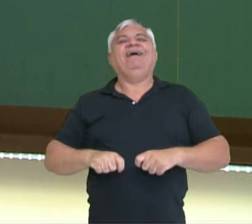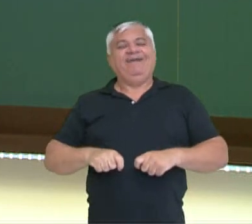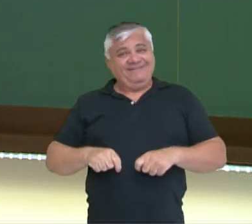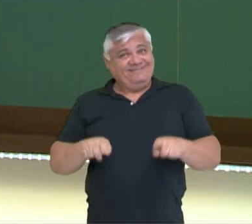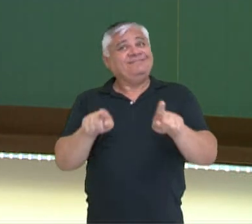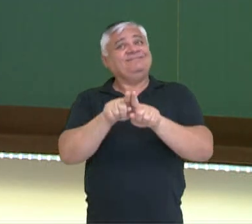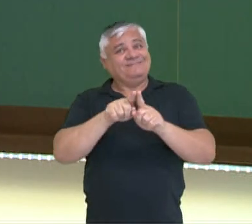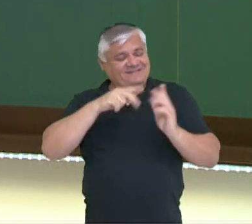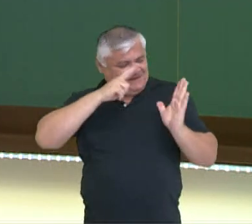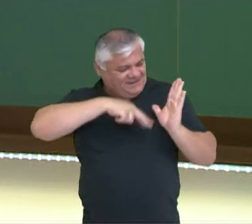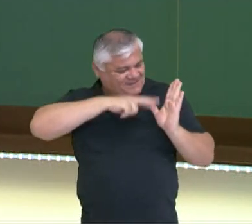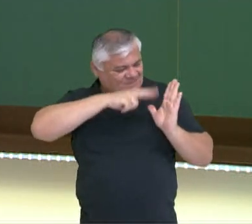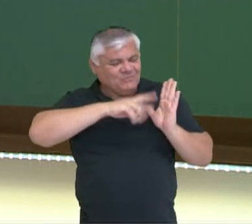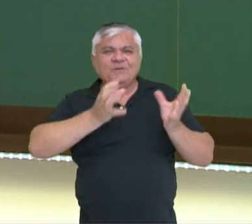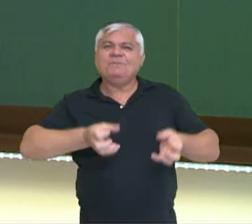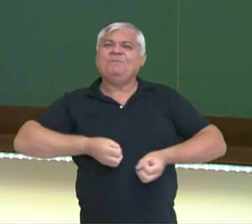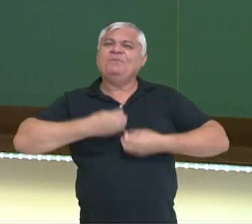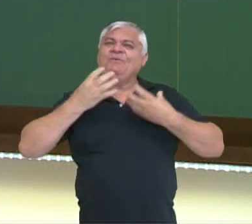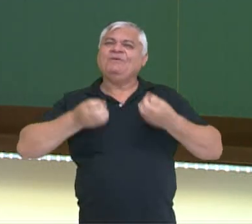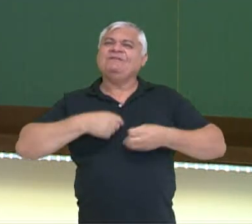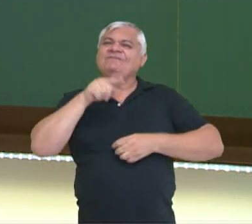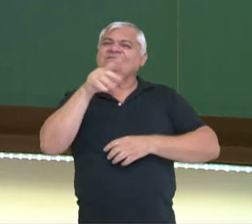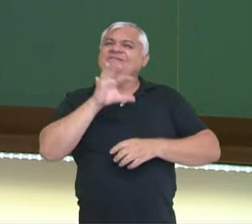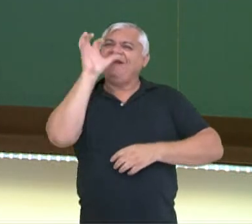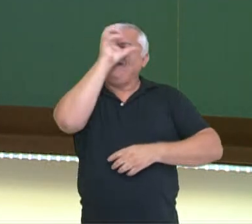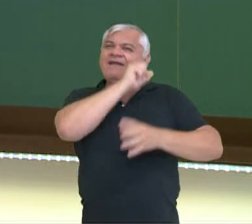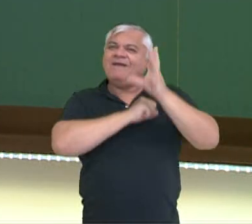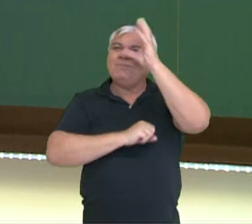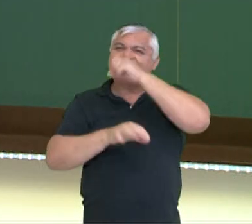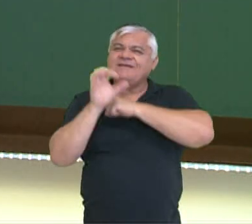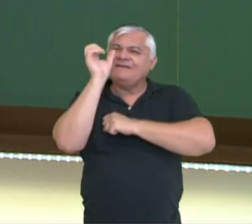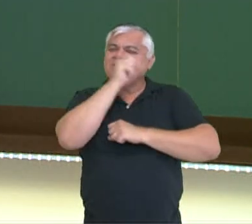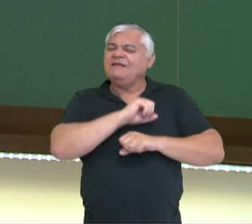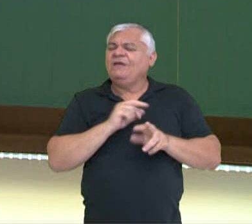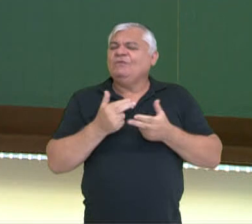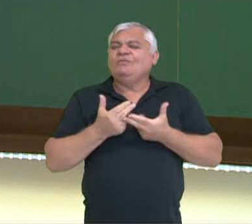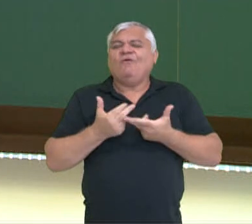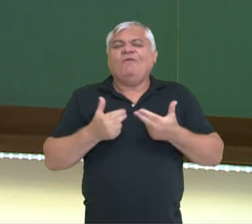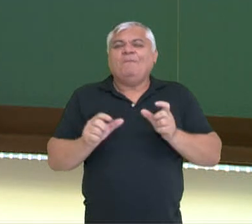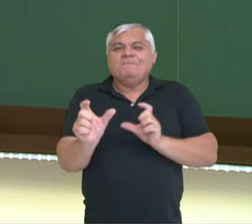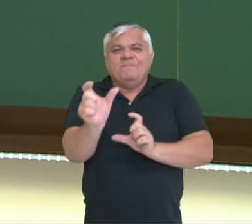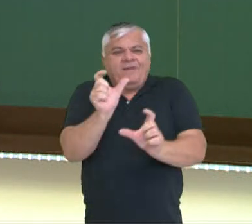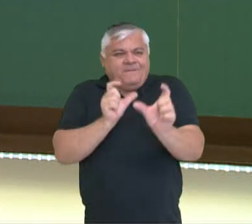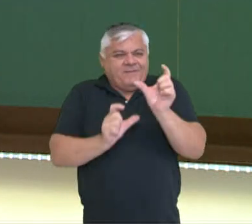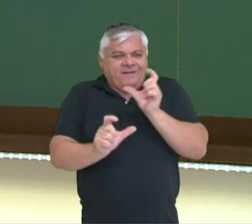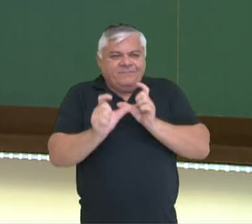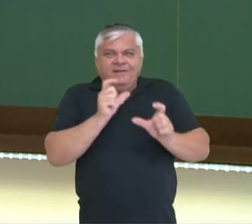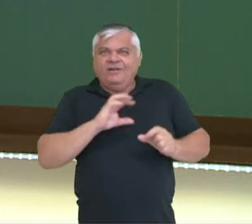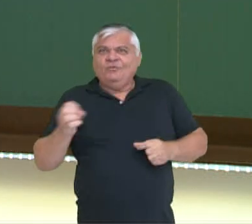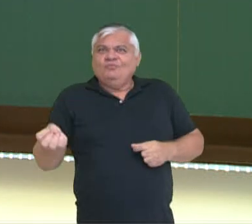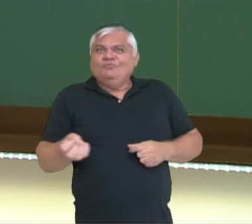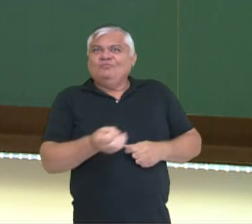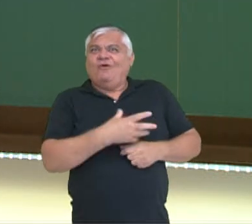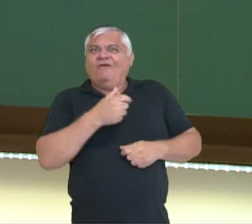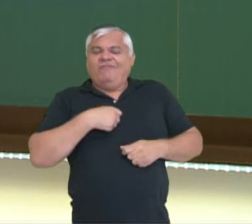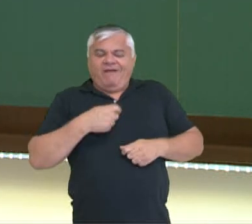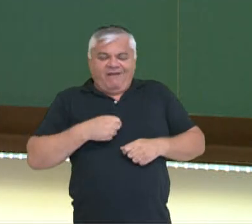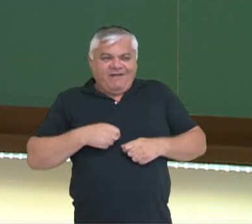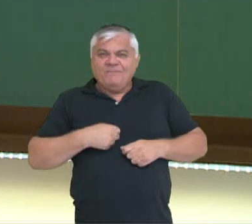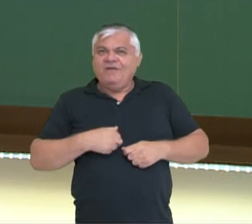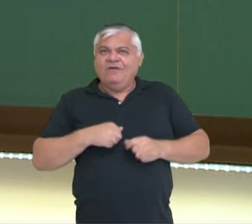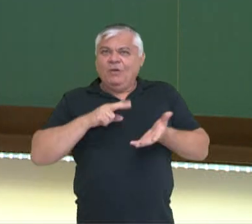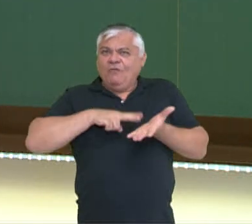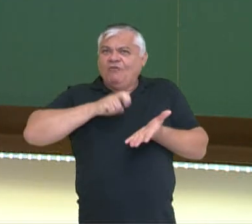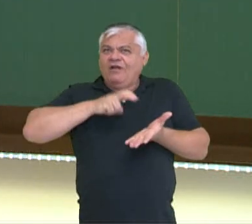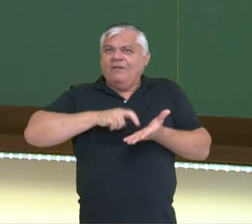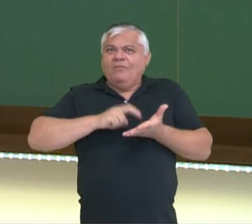da leitura de poesias, você aprende várias novas palavras, expandindo assim também o seu vocabulário em